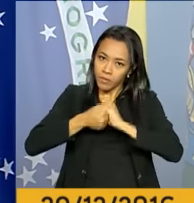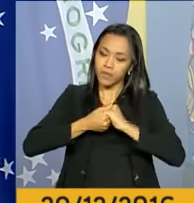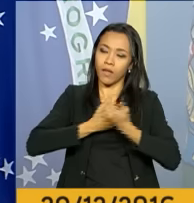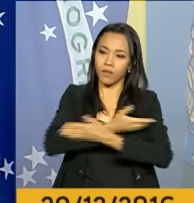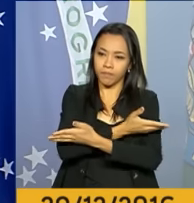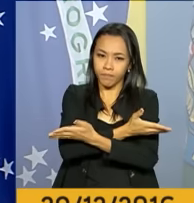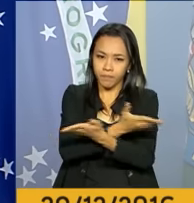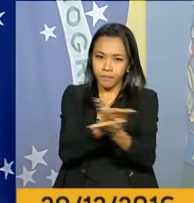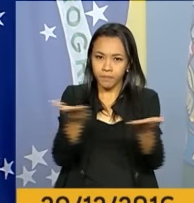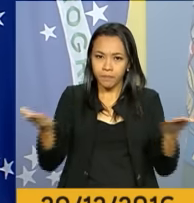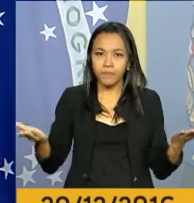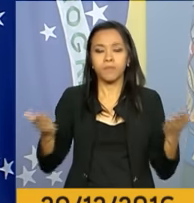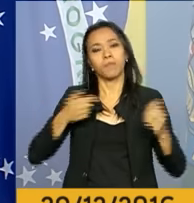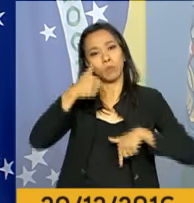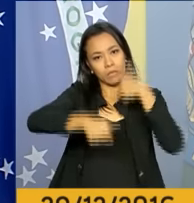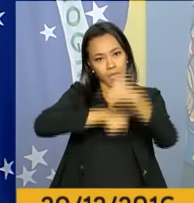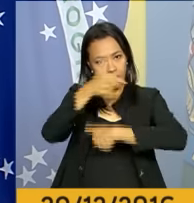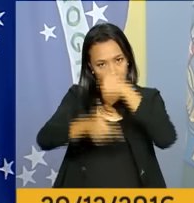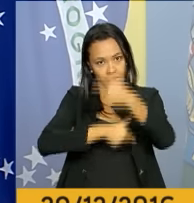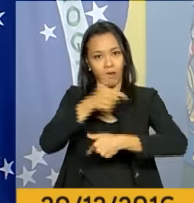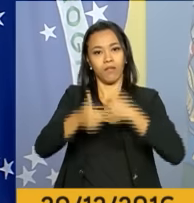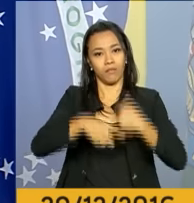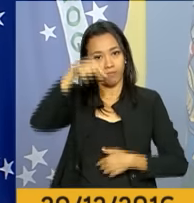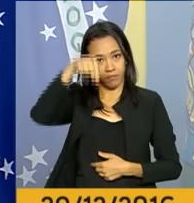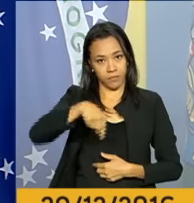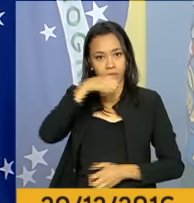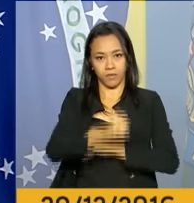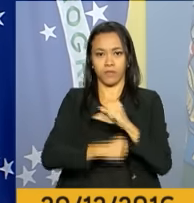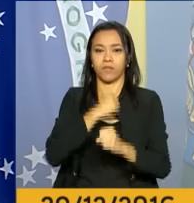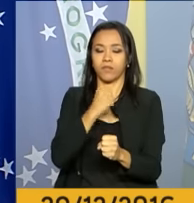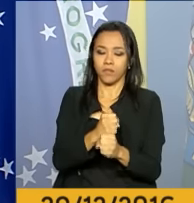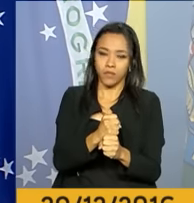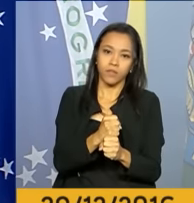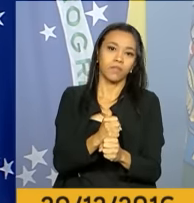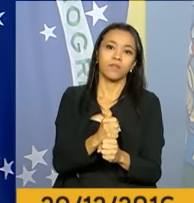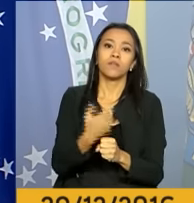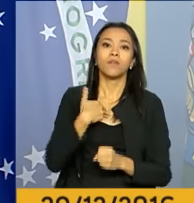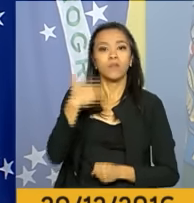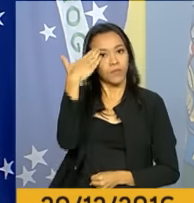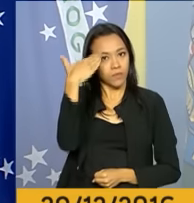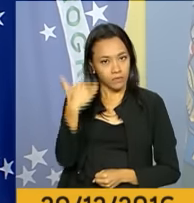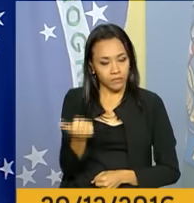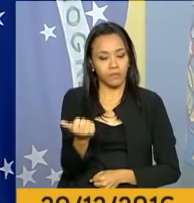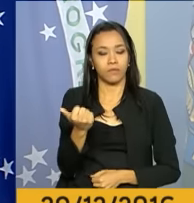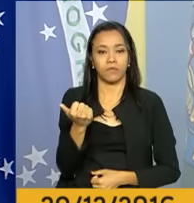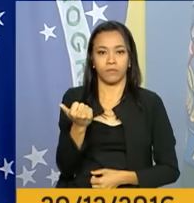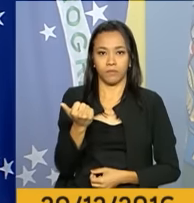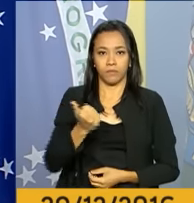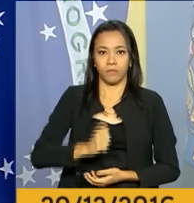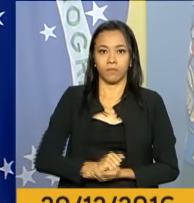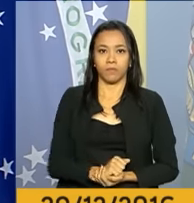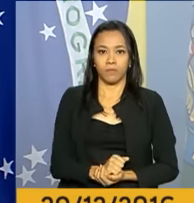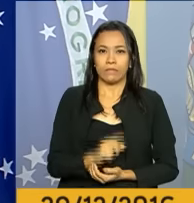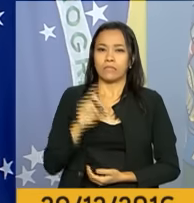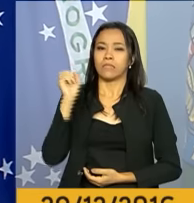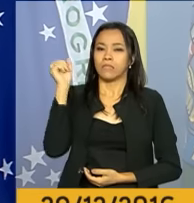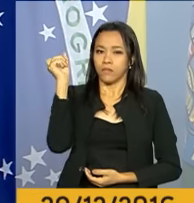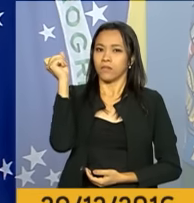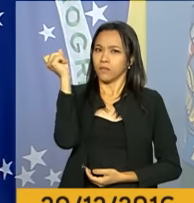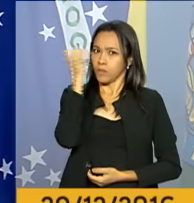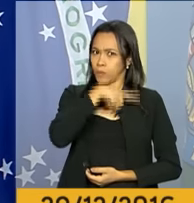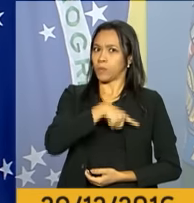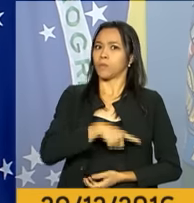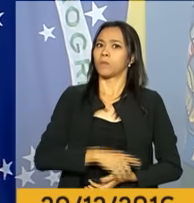pelo trabalho que realizaram neste ano eh eu sei o quanto é